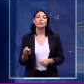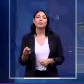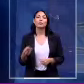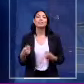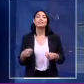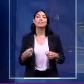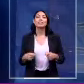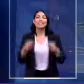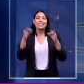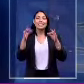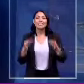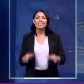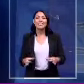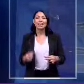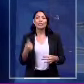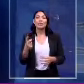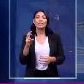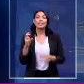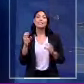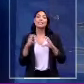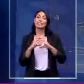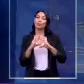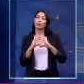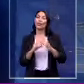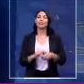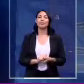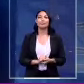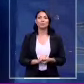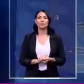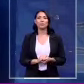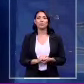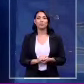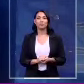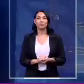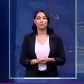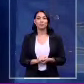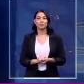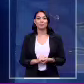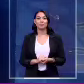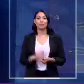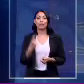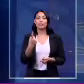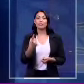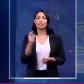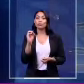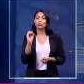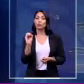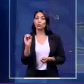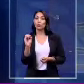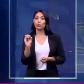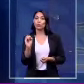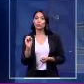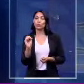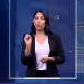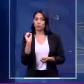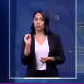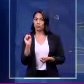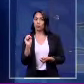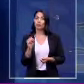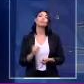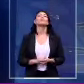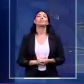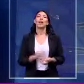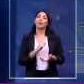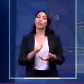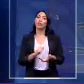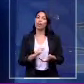as 15 dezenas sorteadas. Faltam mais 10 bolas. Chegou mais um número. É 18. Vai anotando tudo. Eu estou aqui torcendo